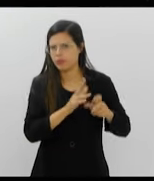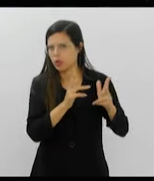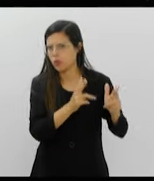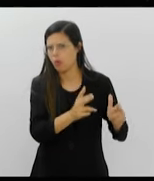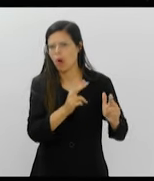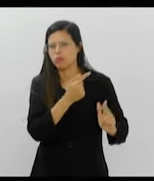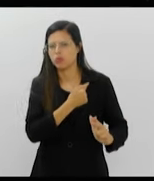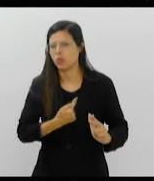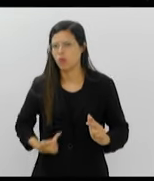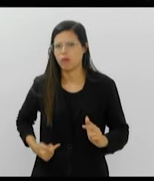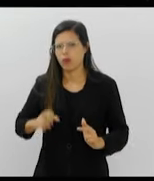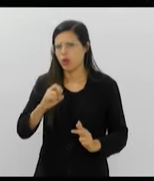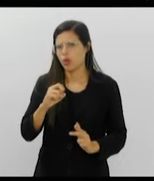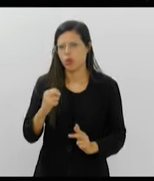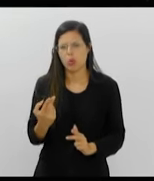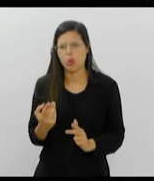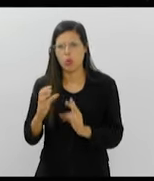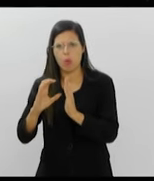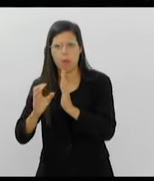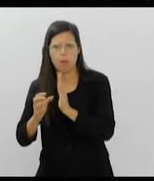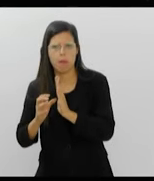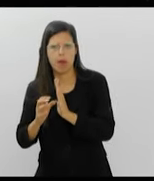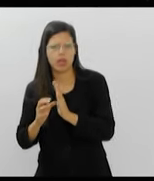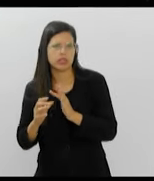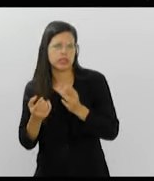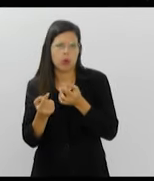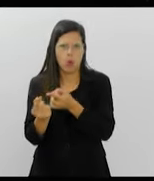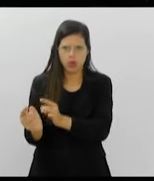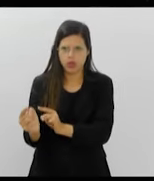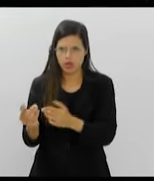até mesmo oposição.